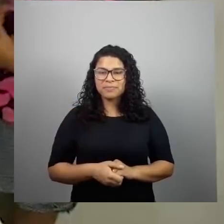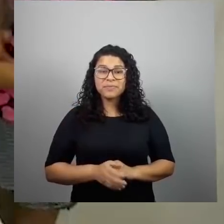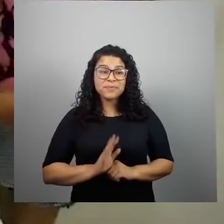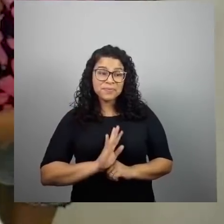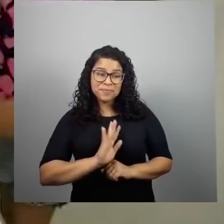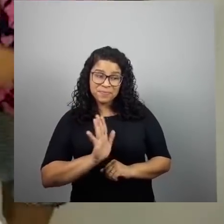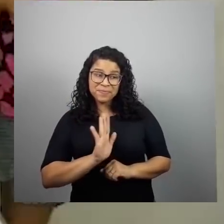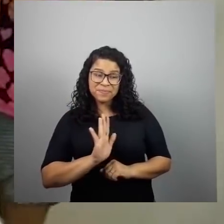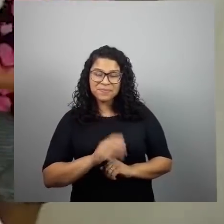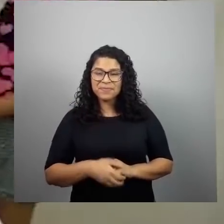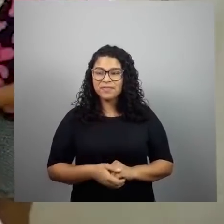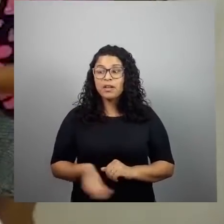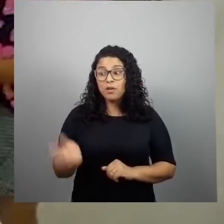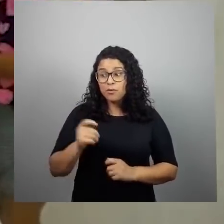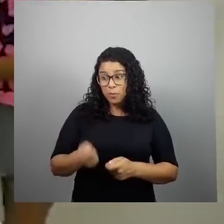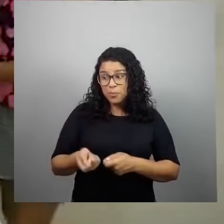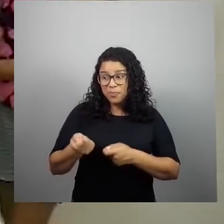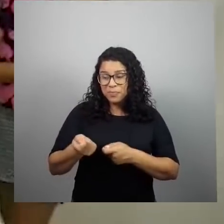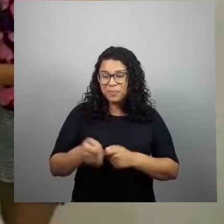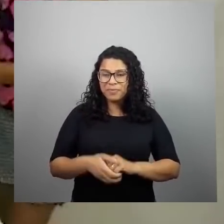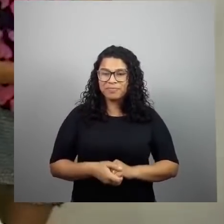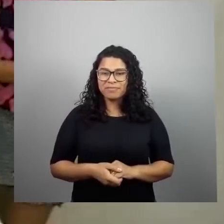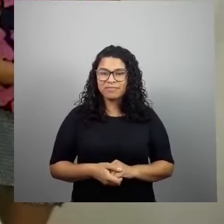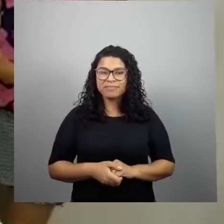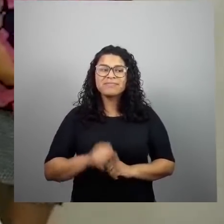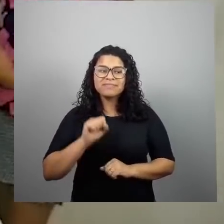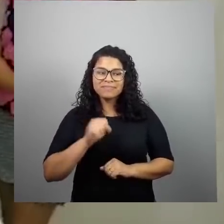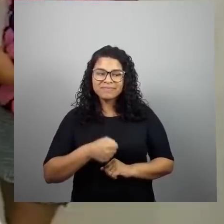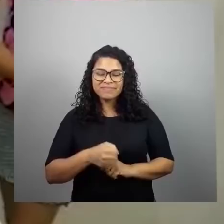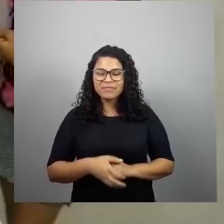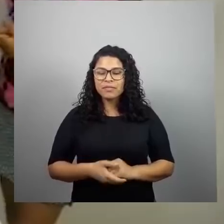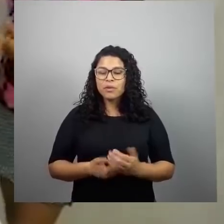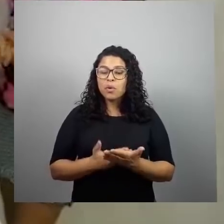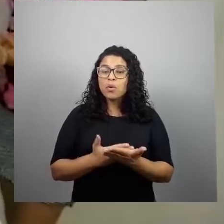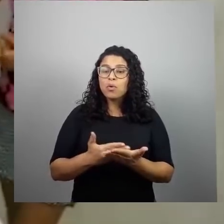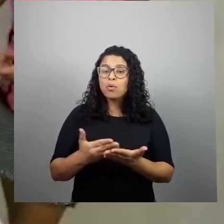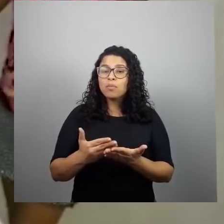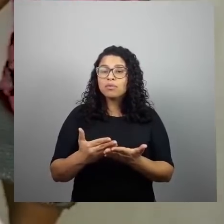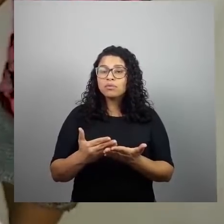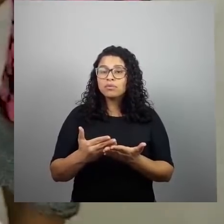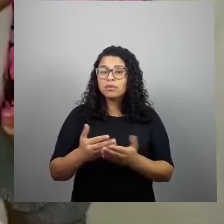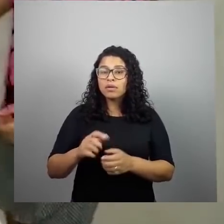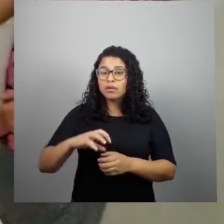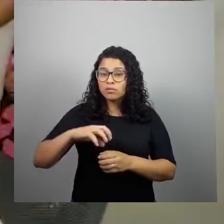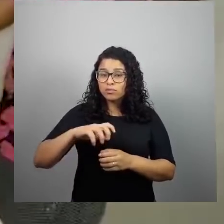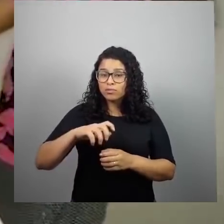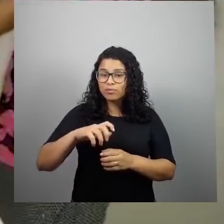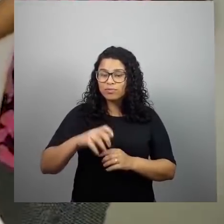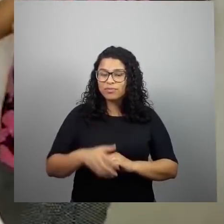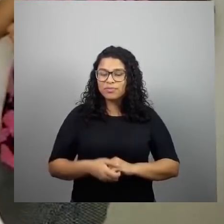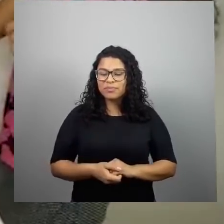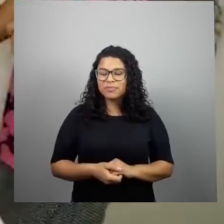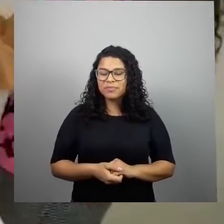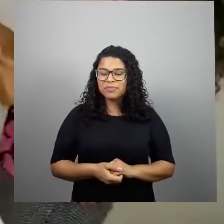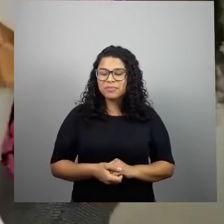Oi. Vamos pescar? Vamos. Iniciaremos pescando as tampinhas